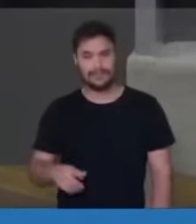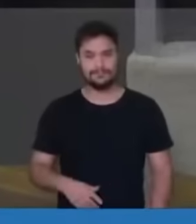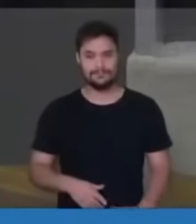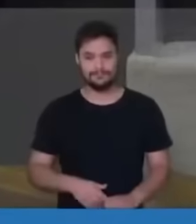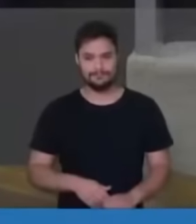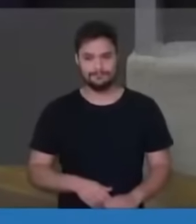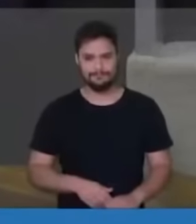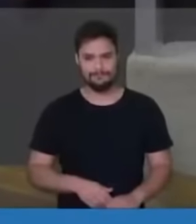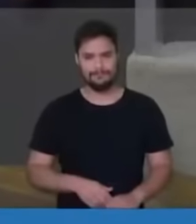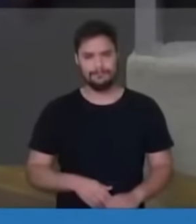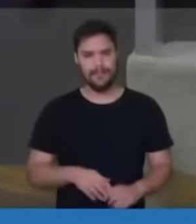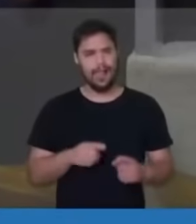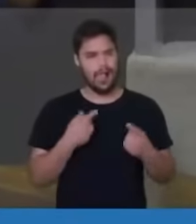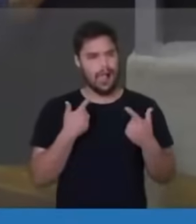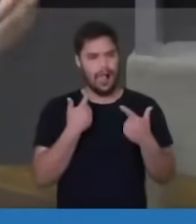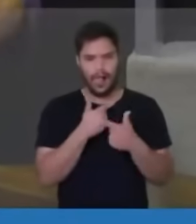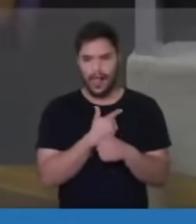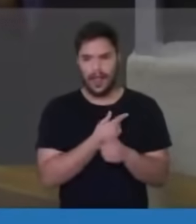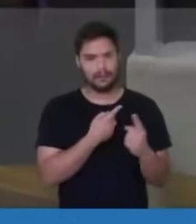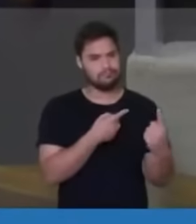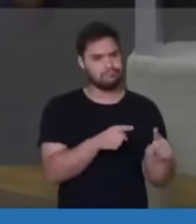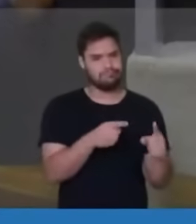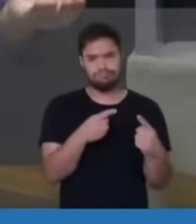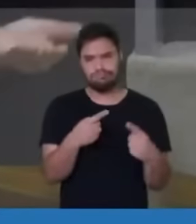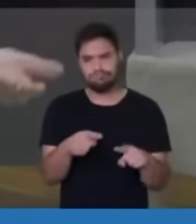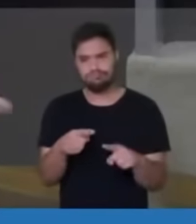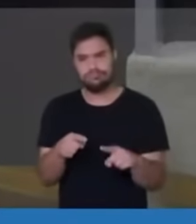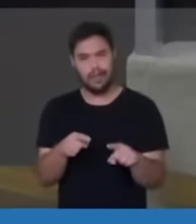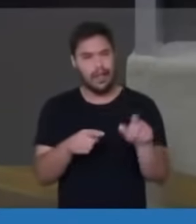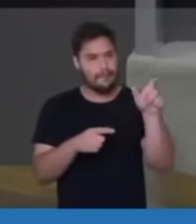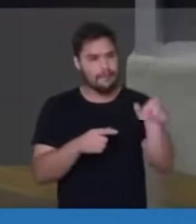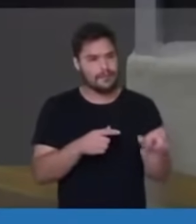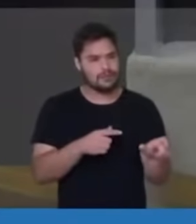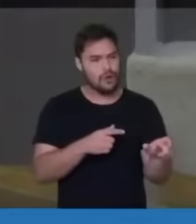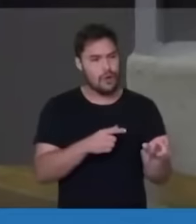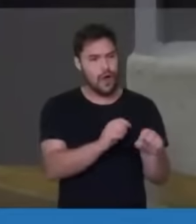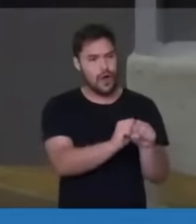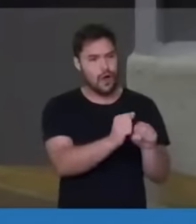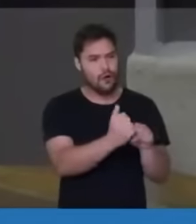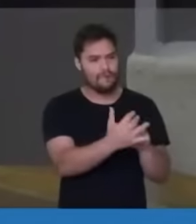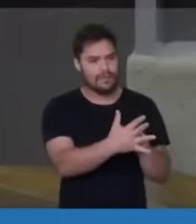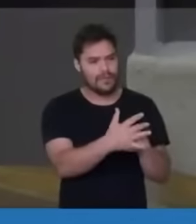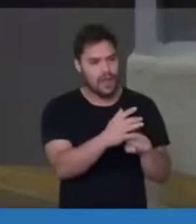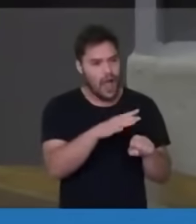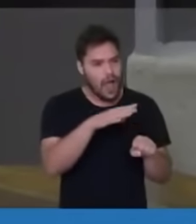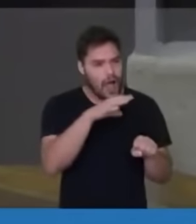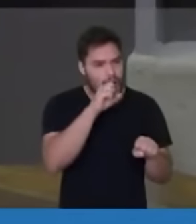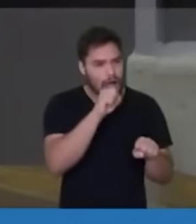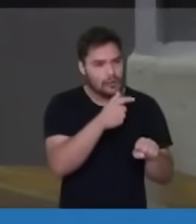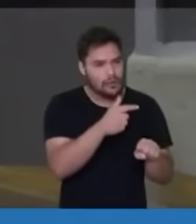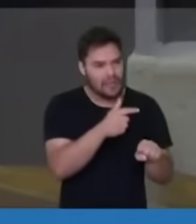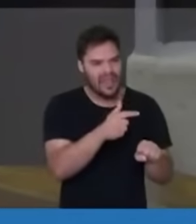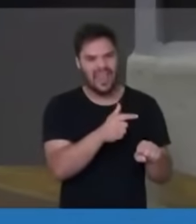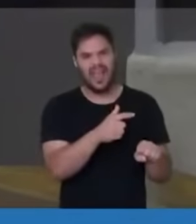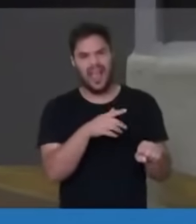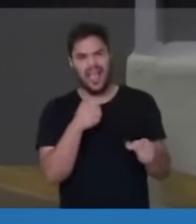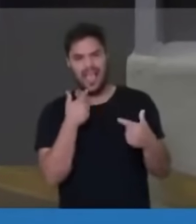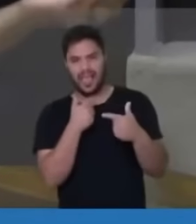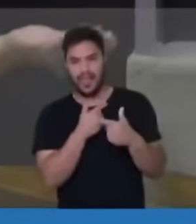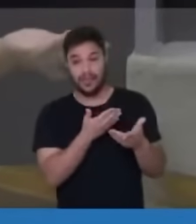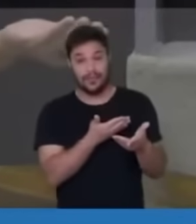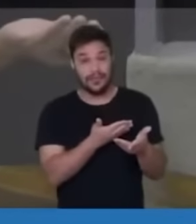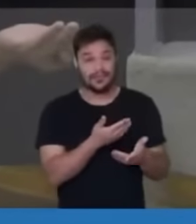ele fazia chacota da falta de ar das pessoas com Covid. Ele dizia que isso é uma gripezinha.